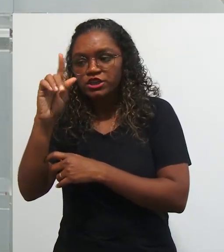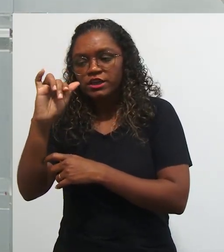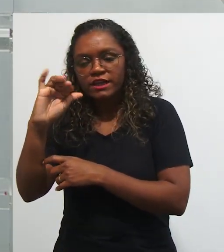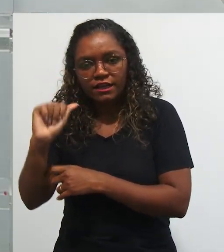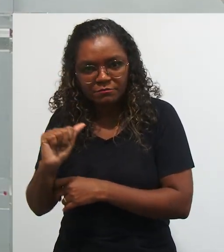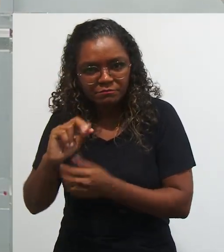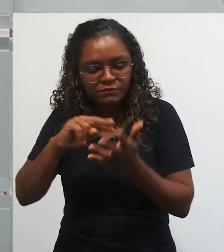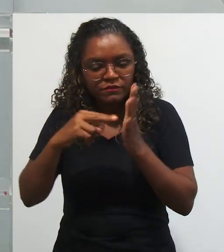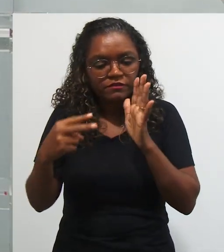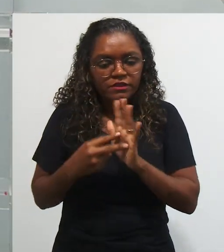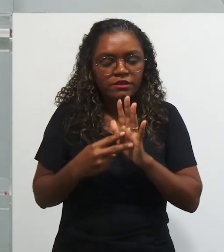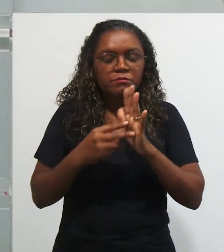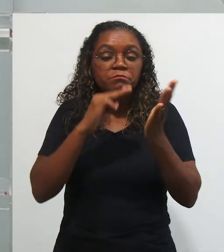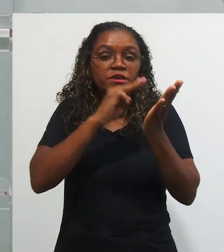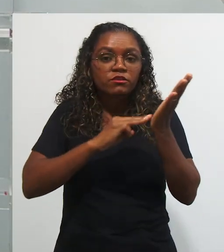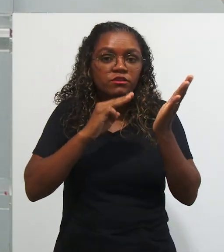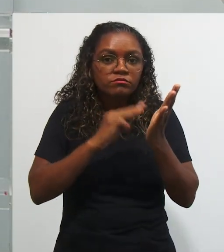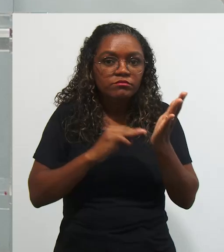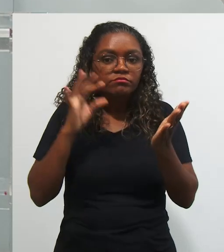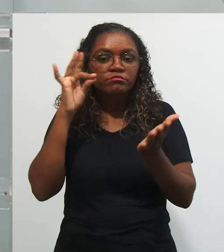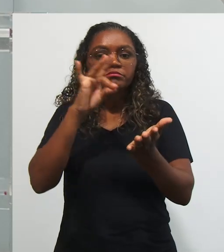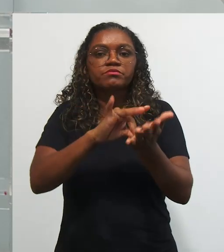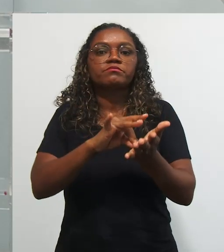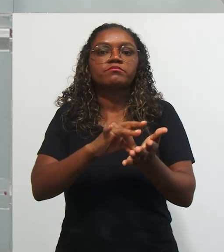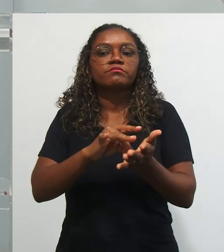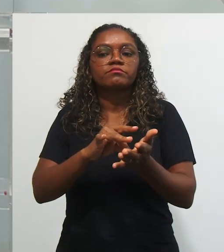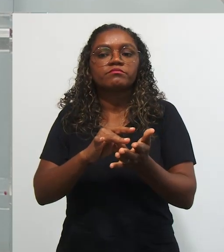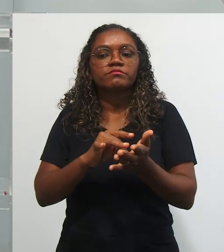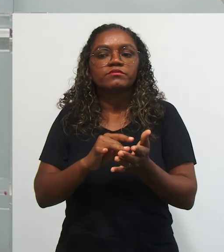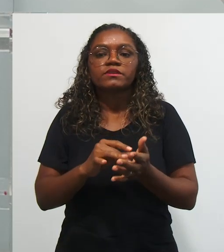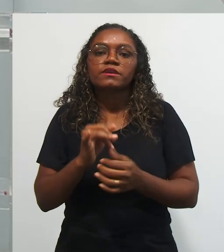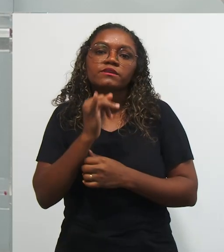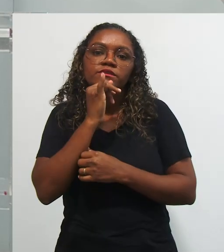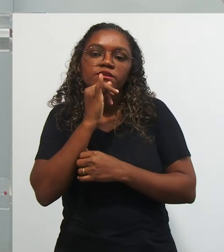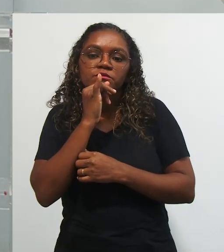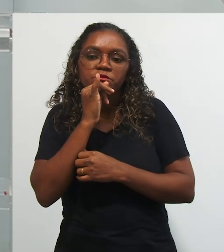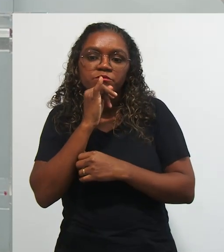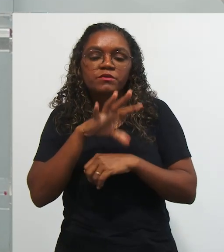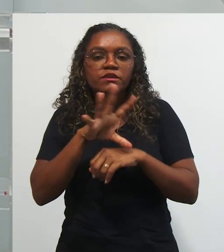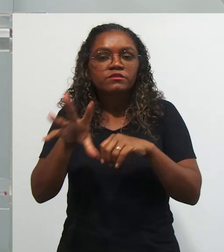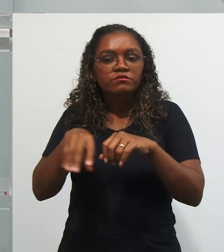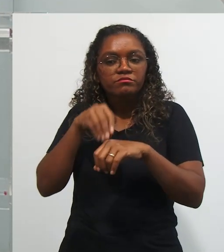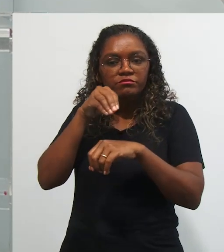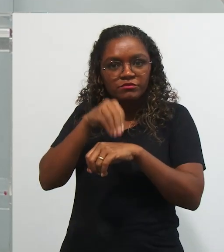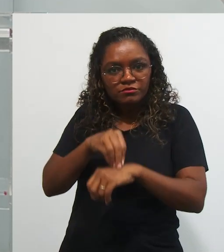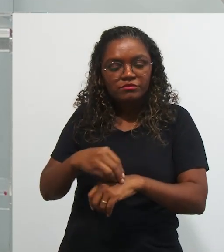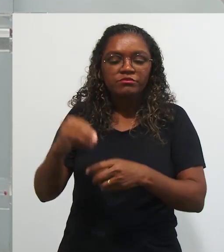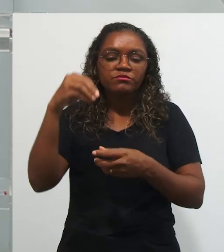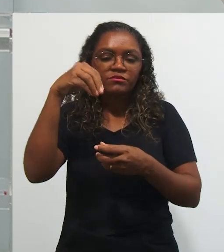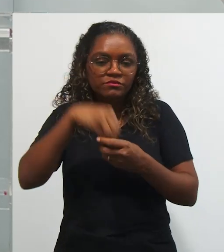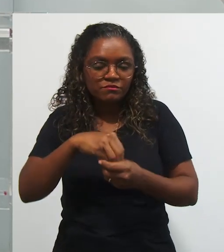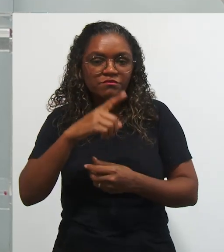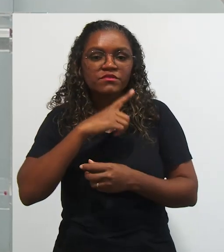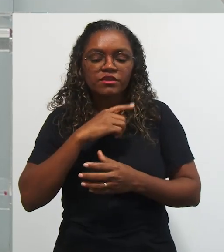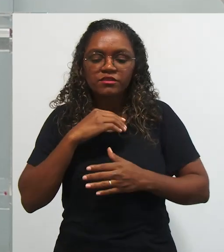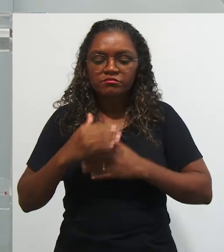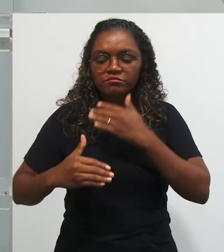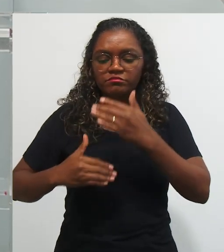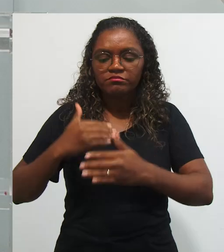rigorosa. Aquilo que a gente comentou anteriormente. Ela pressupõe e ela possui